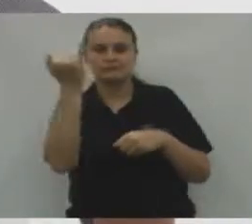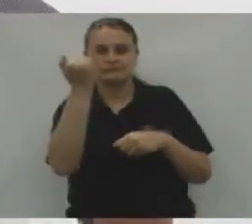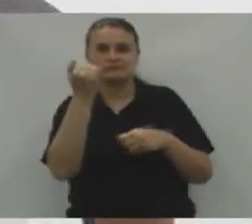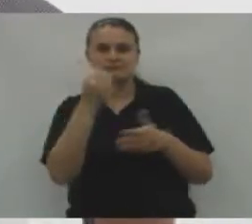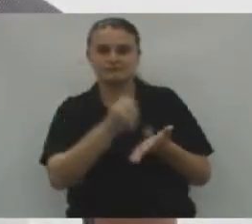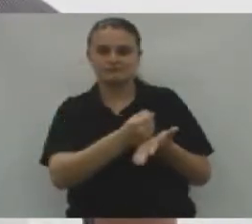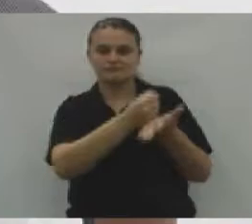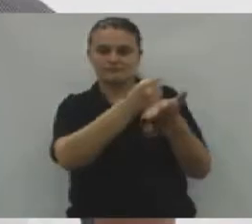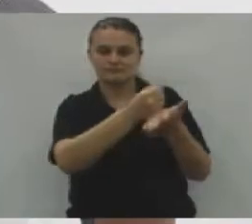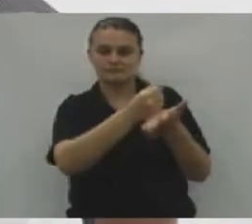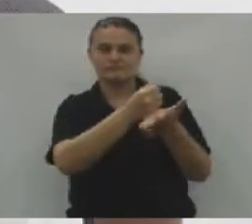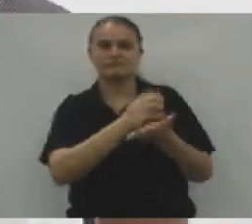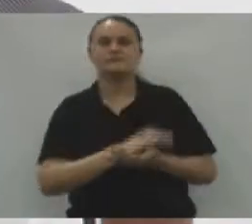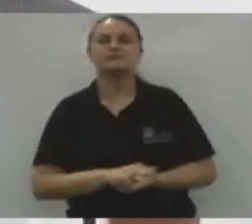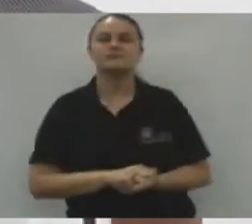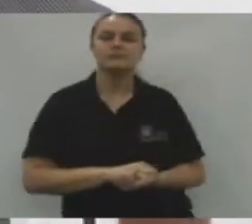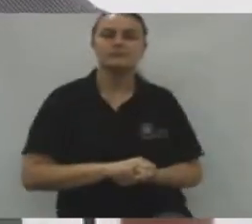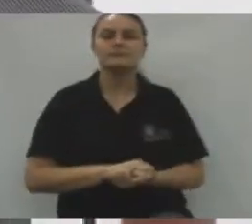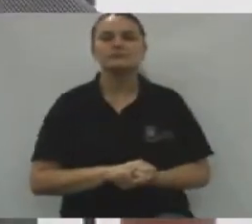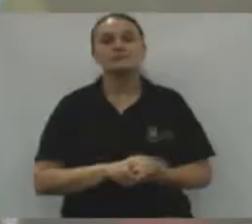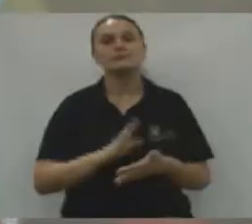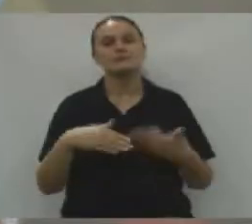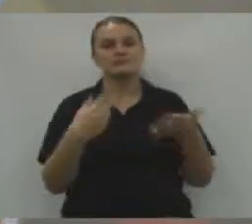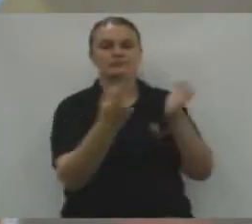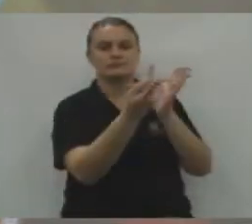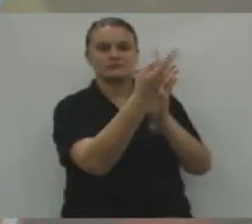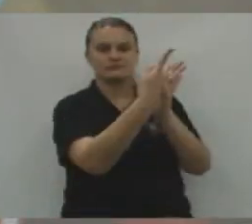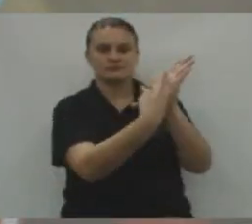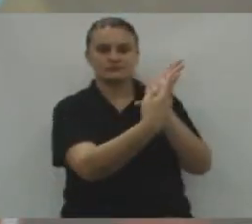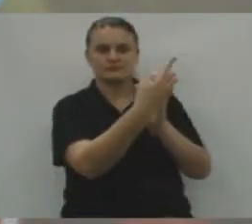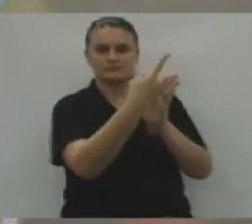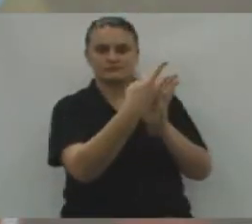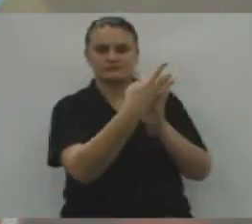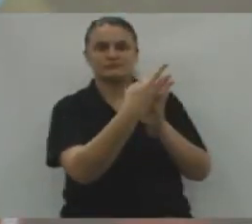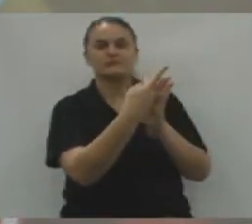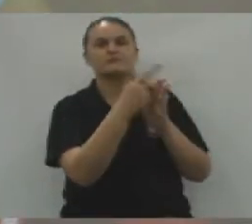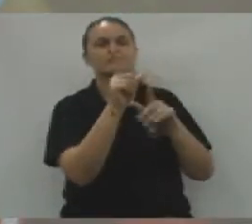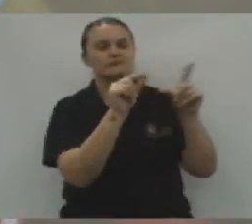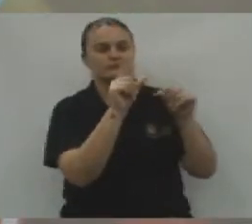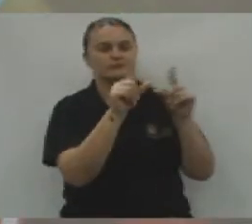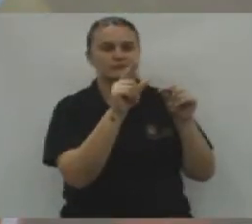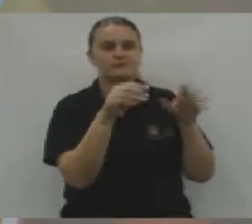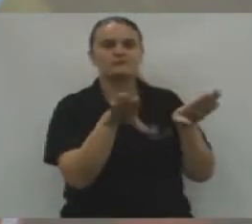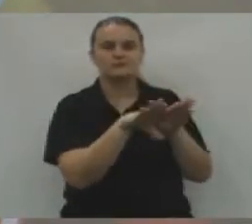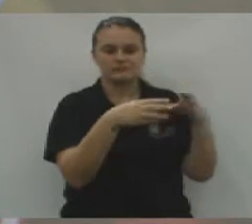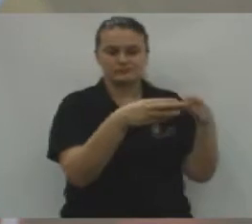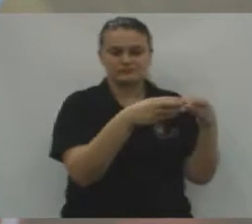com determinado projeto. Então, essa logomarca aí, logicamente, que além da equipe técnica, mas eles também